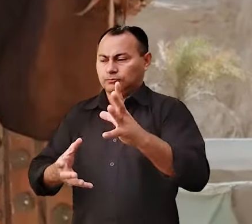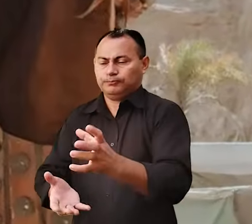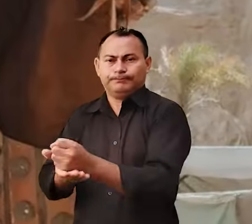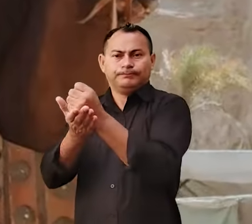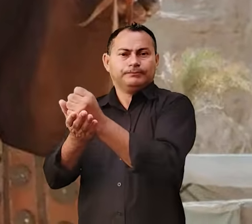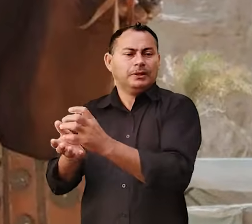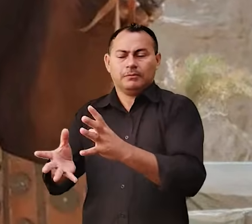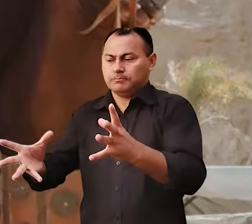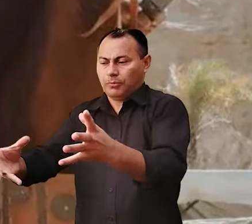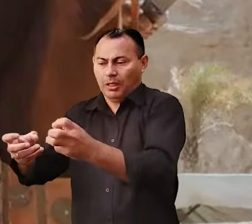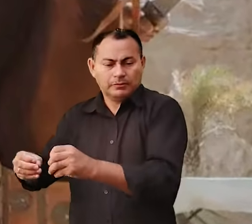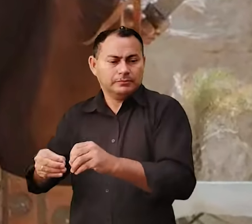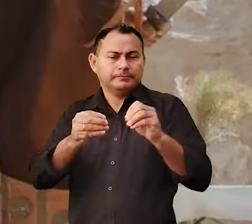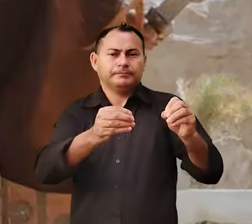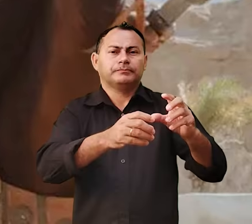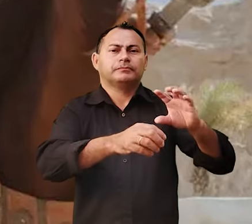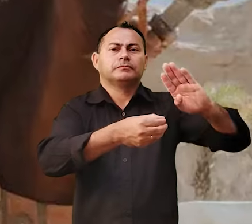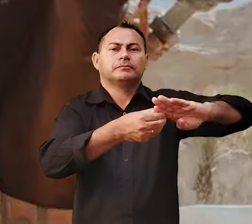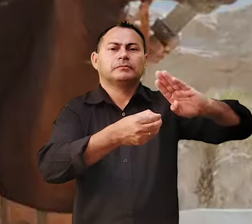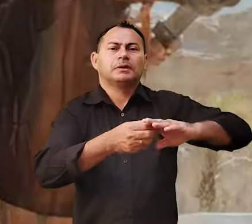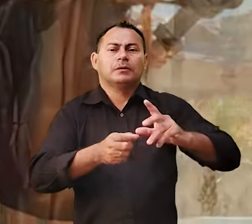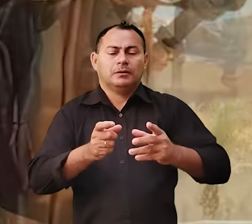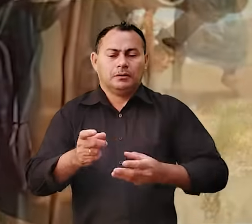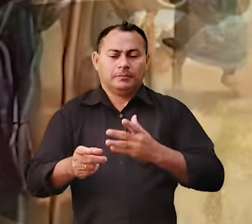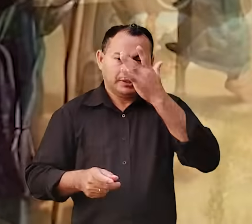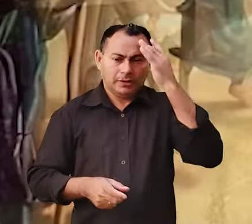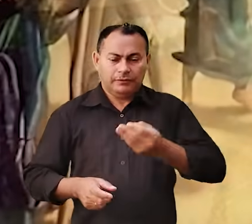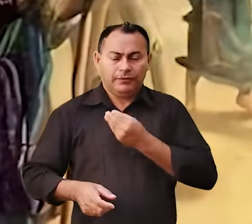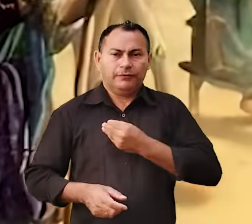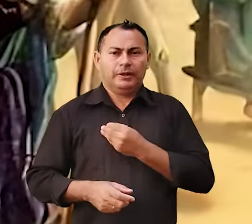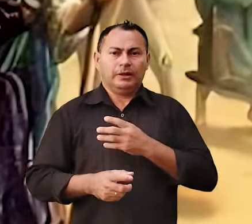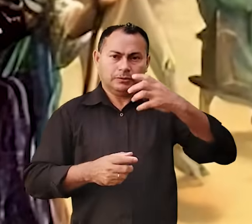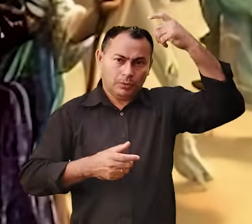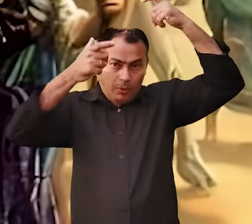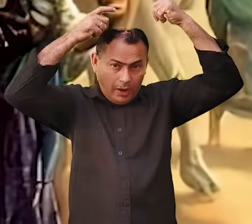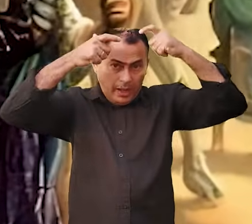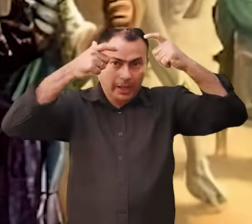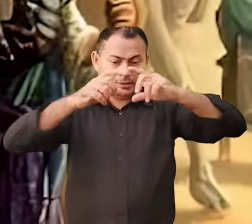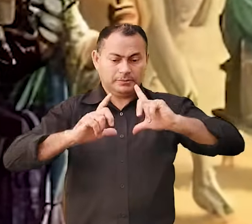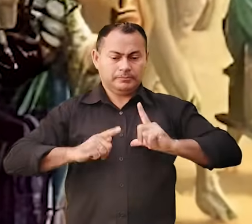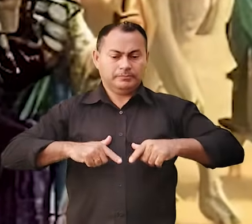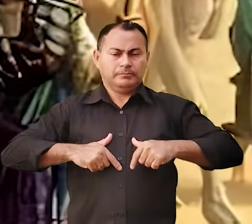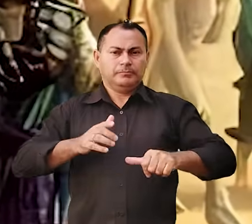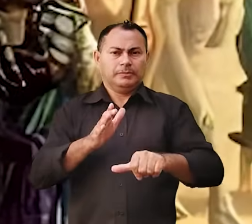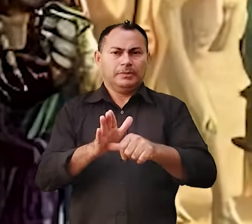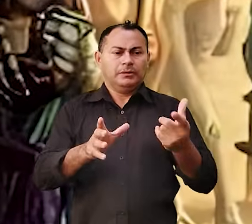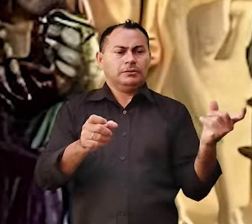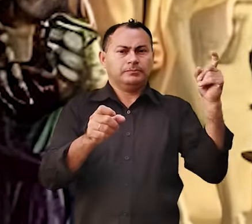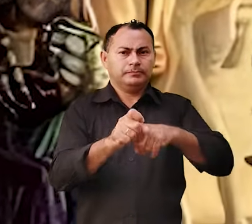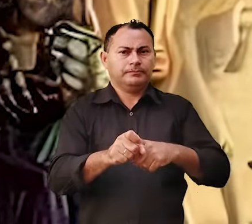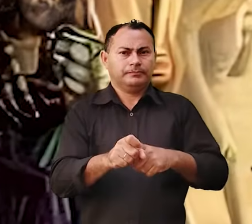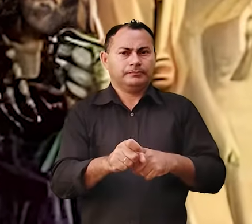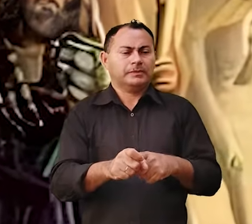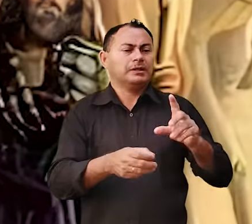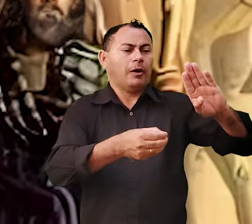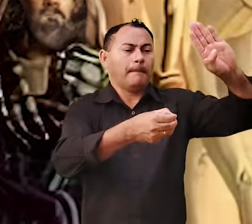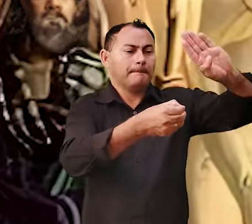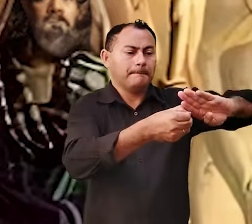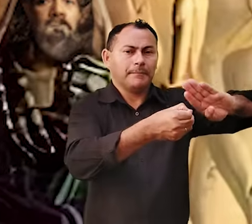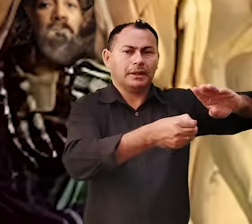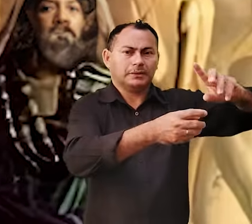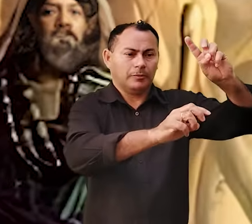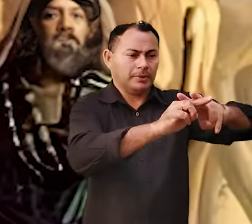cidade. O povo que vivia no território do reino de Israel na época do primeiro retorno do povo de Judá do cativeiro